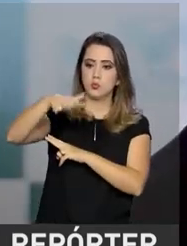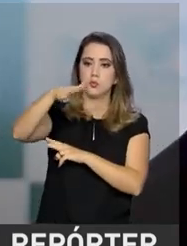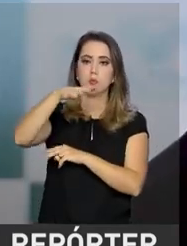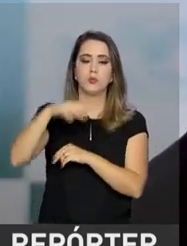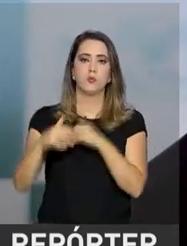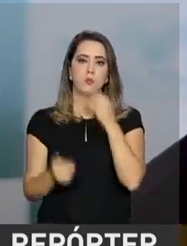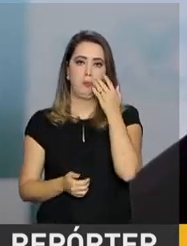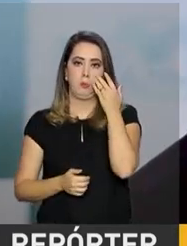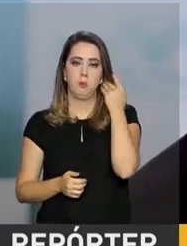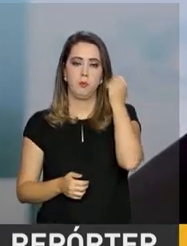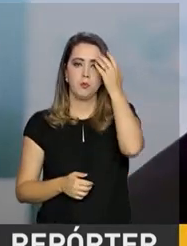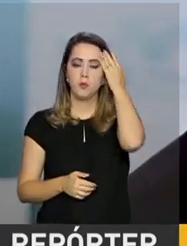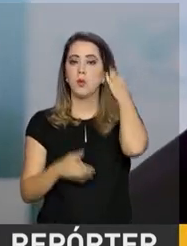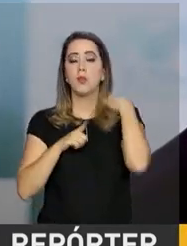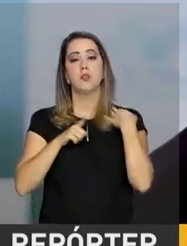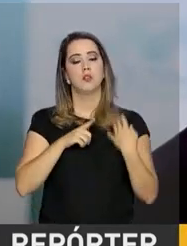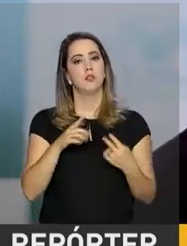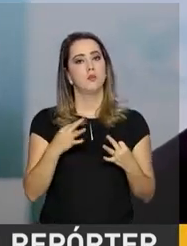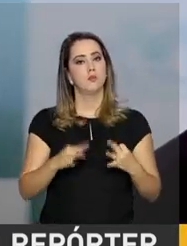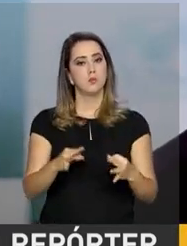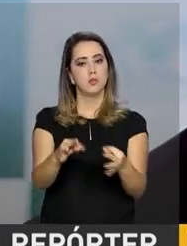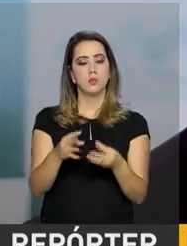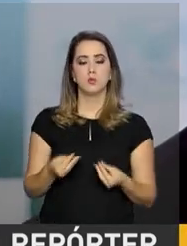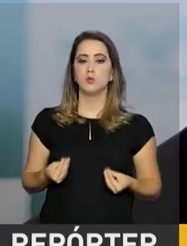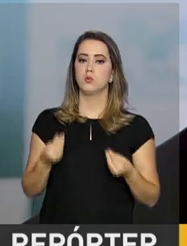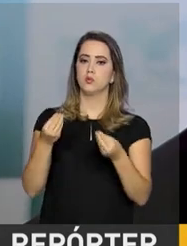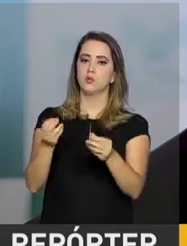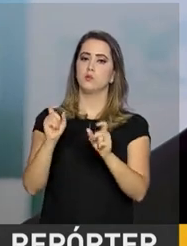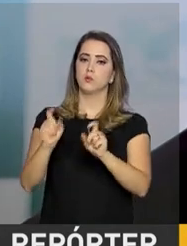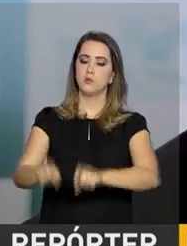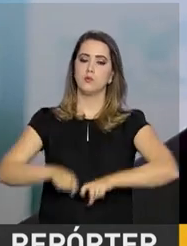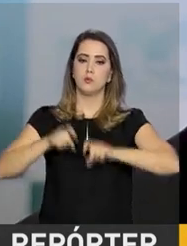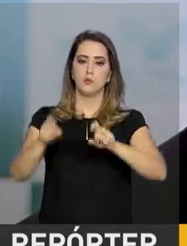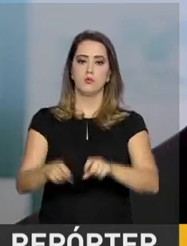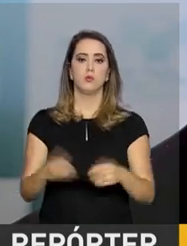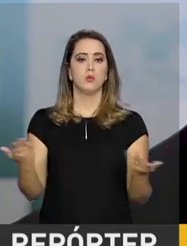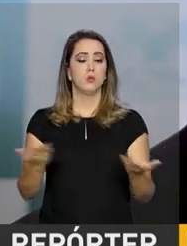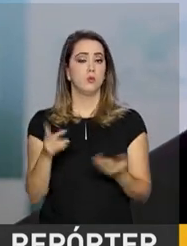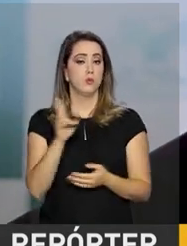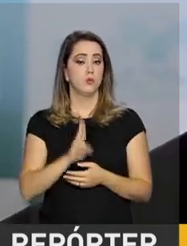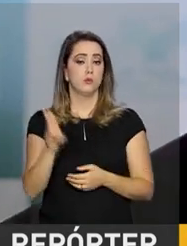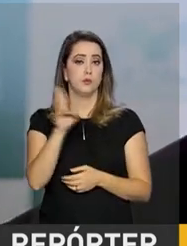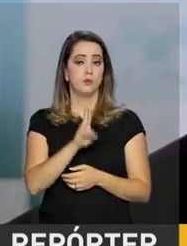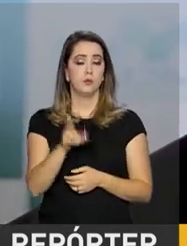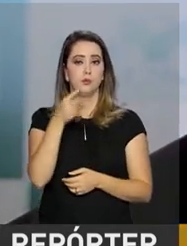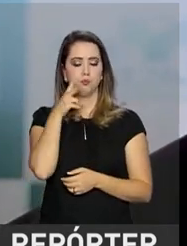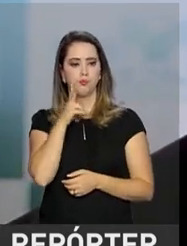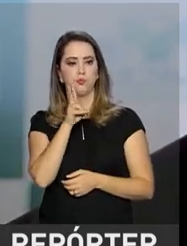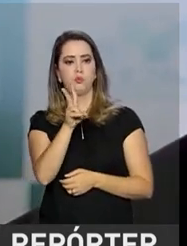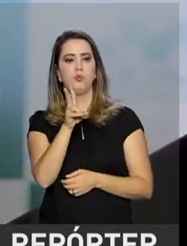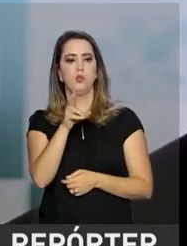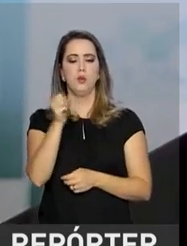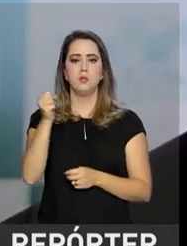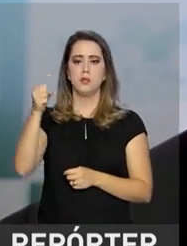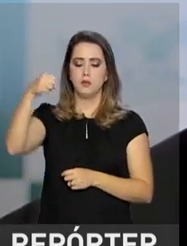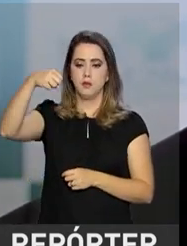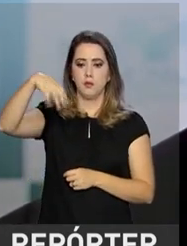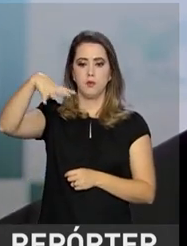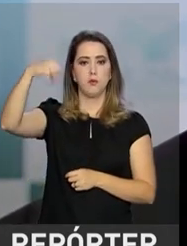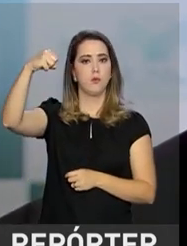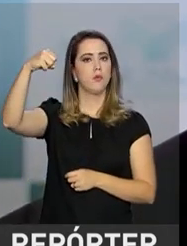disponíveis por agricultor tecnologias por exemplo que utiliza imagens de satélite possui manejar a irrigação